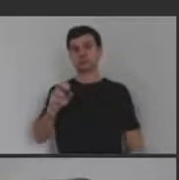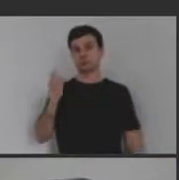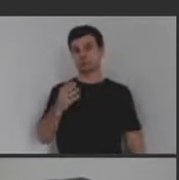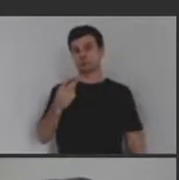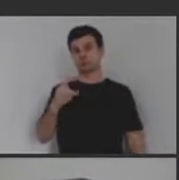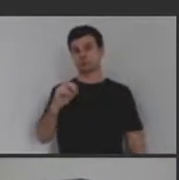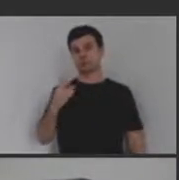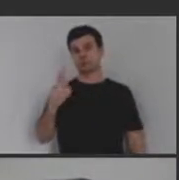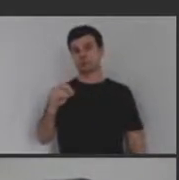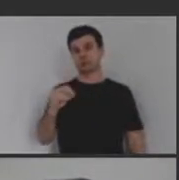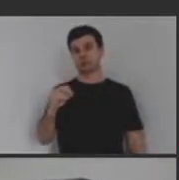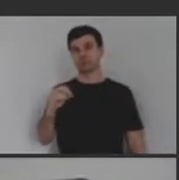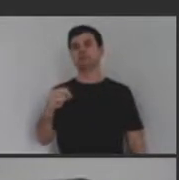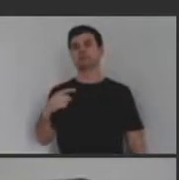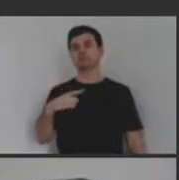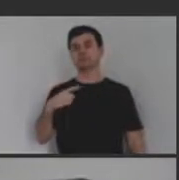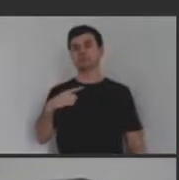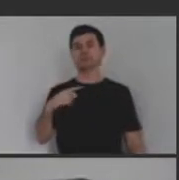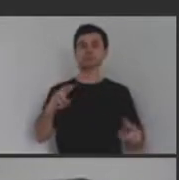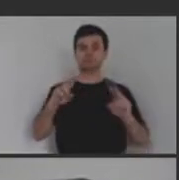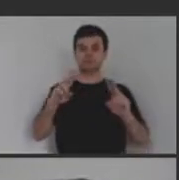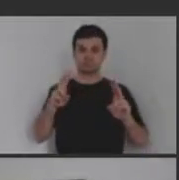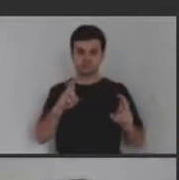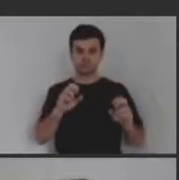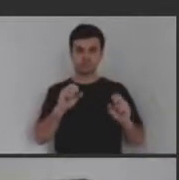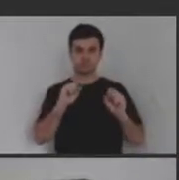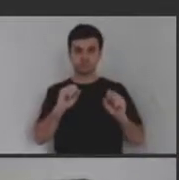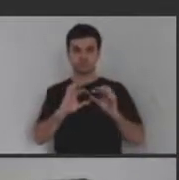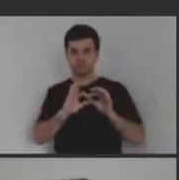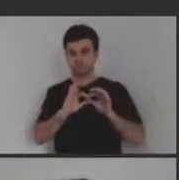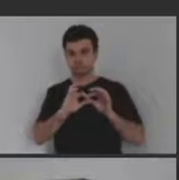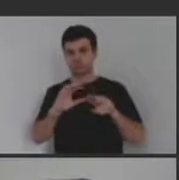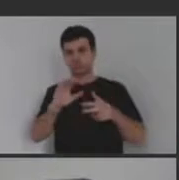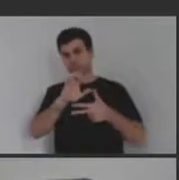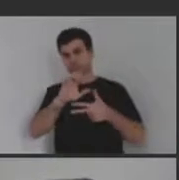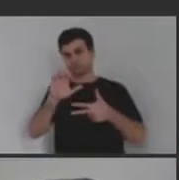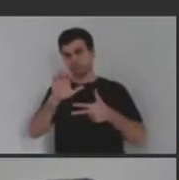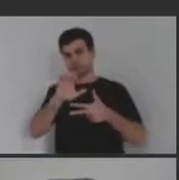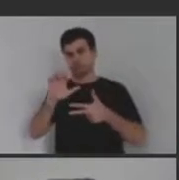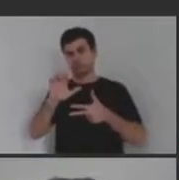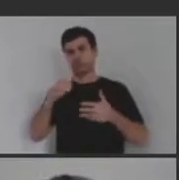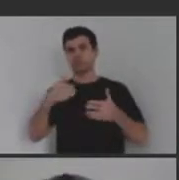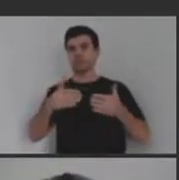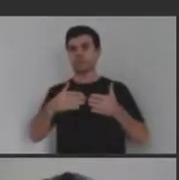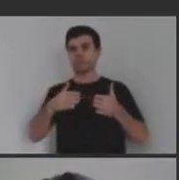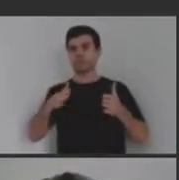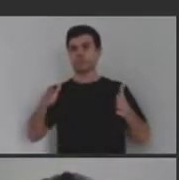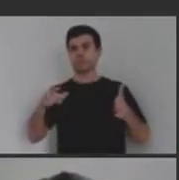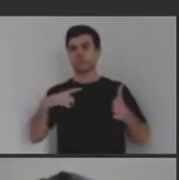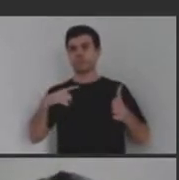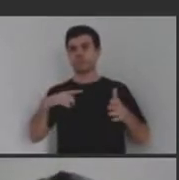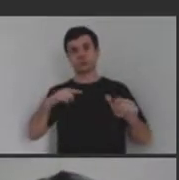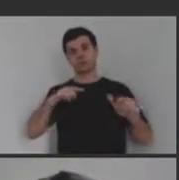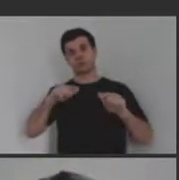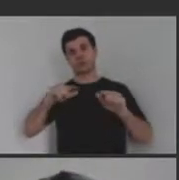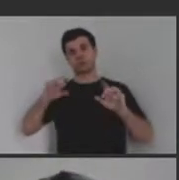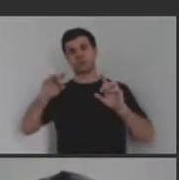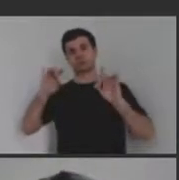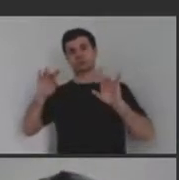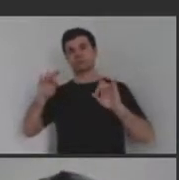157/2020, dispõe sobre autorização ao Executivo Municipal para abertura de crédito adicional especial no valor de